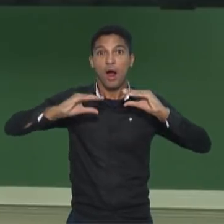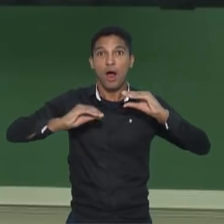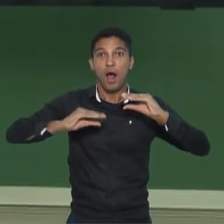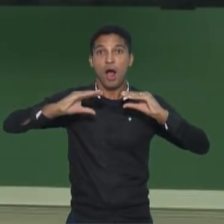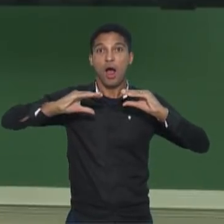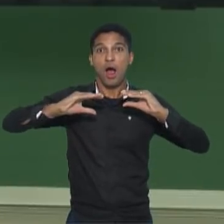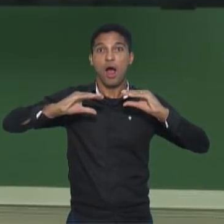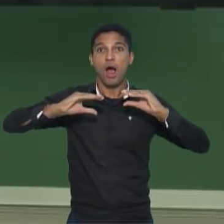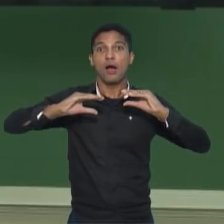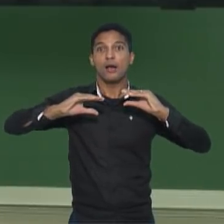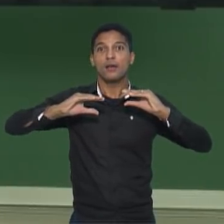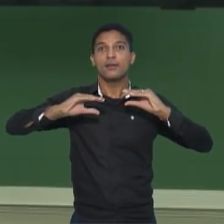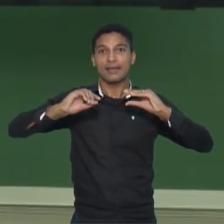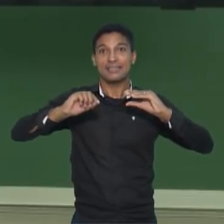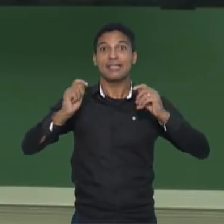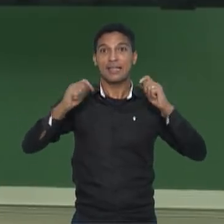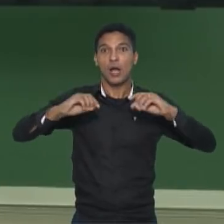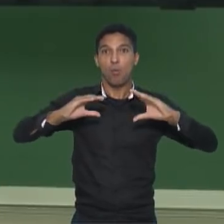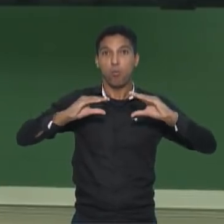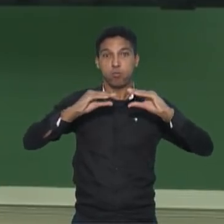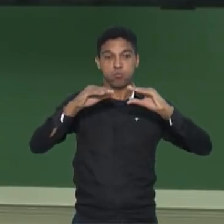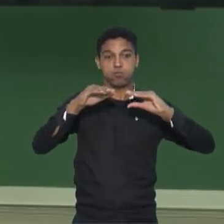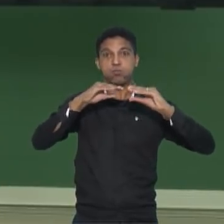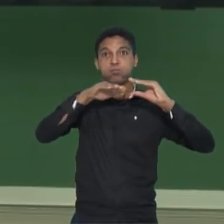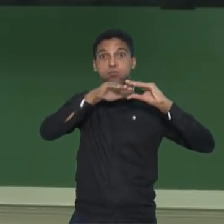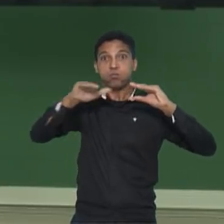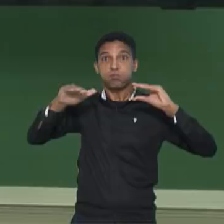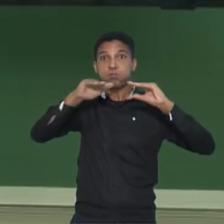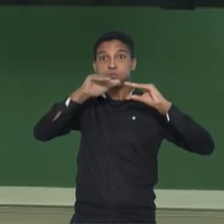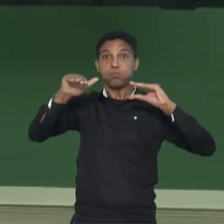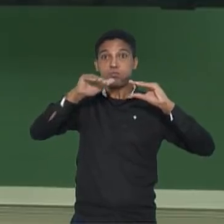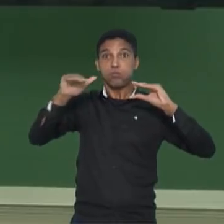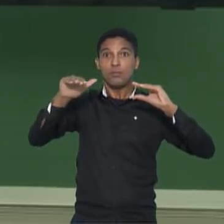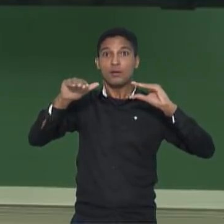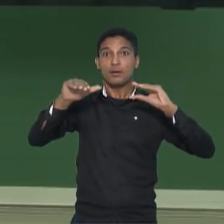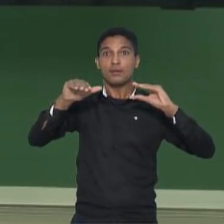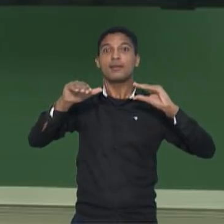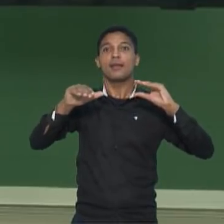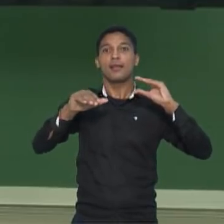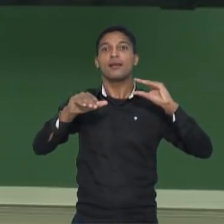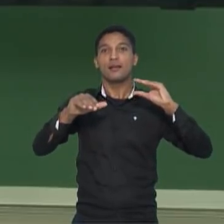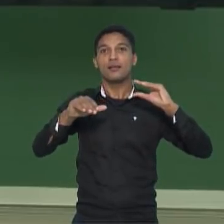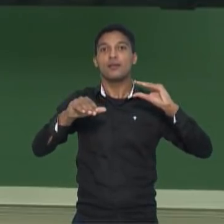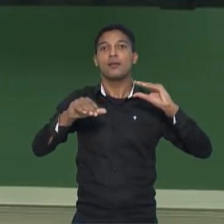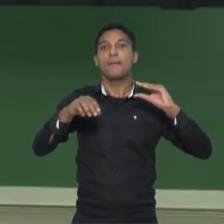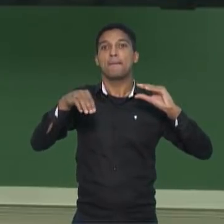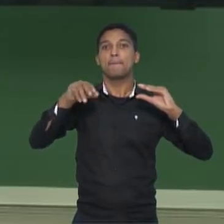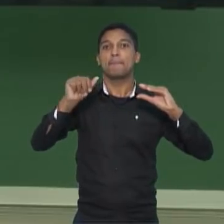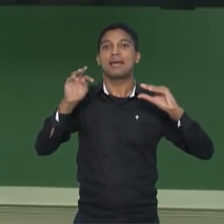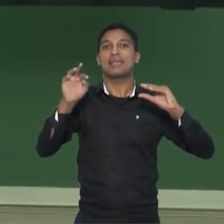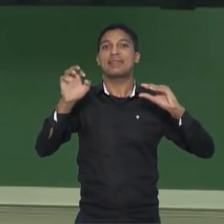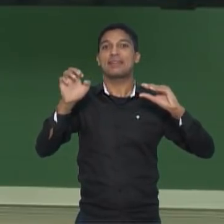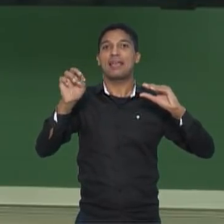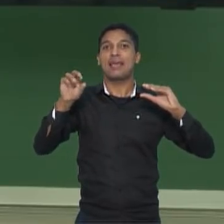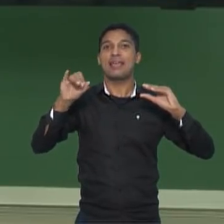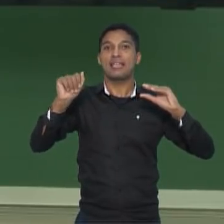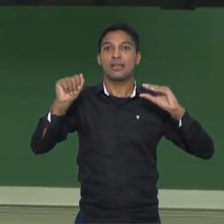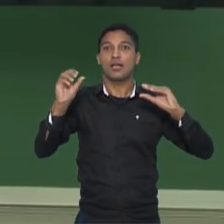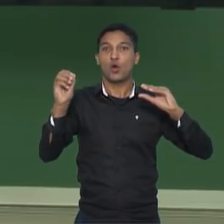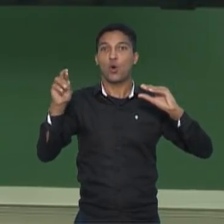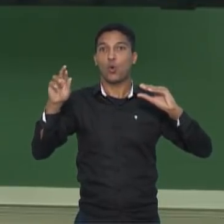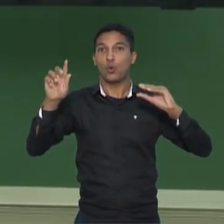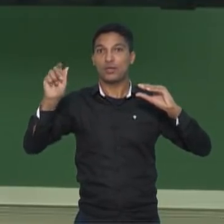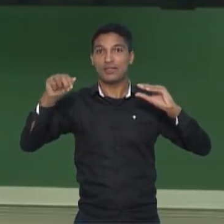uma maior formação de matéria orgânica. Então, a umidade é importante? Sim, e